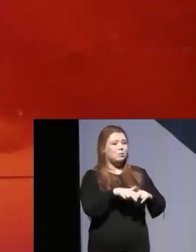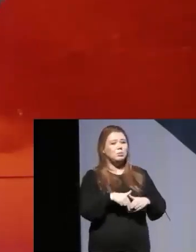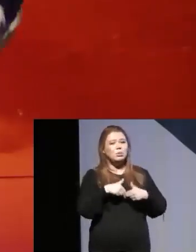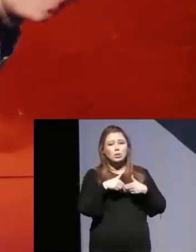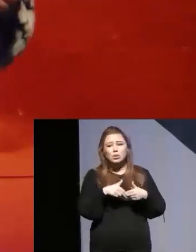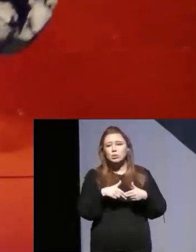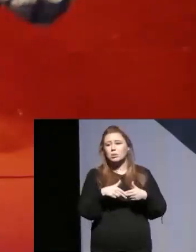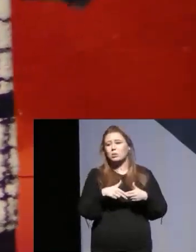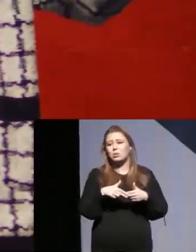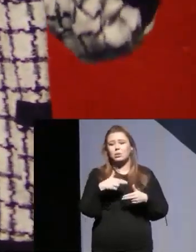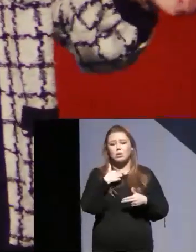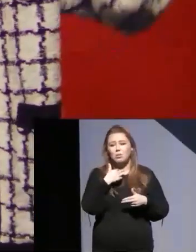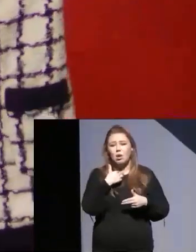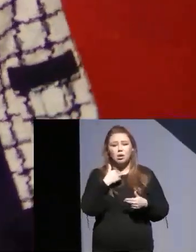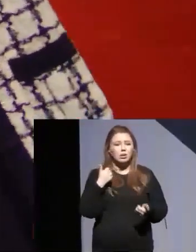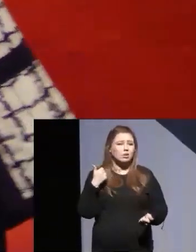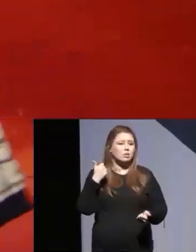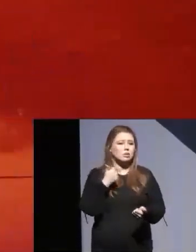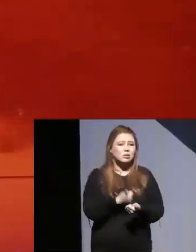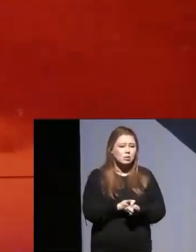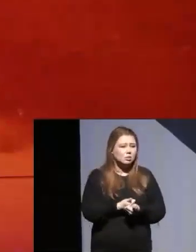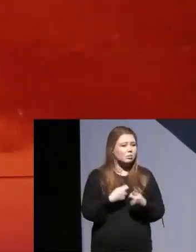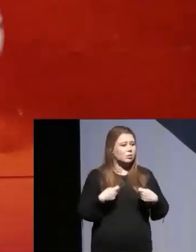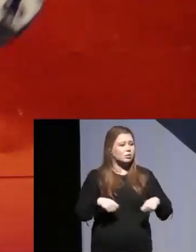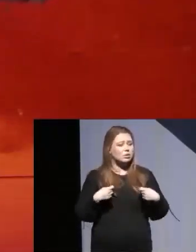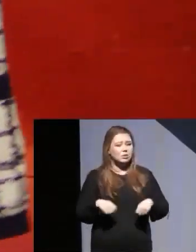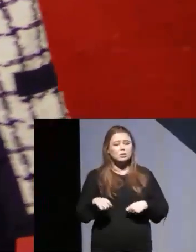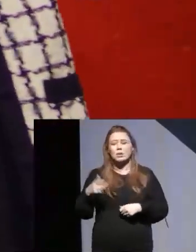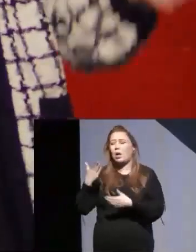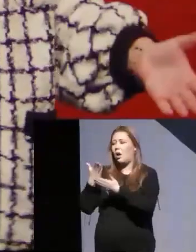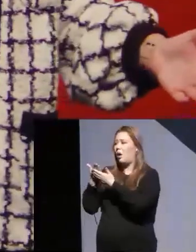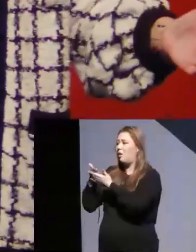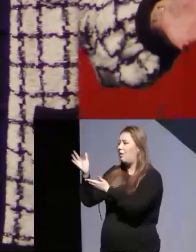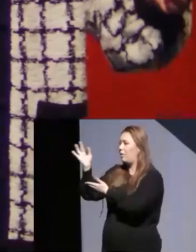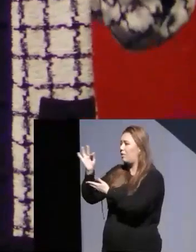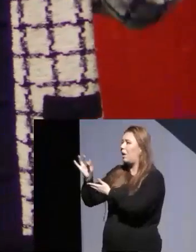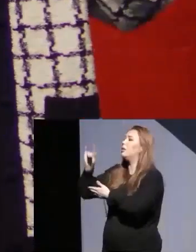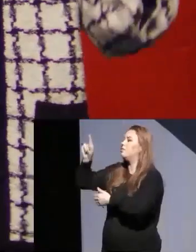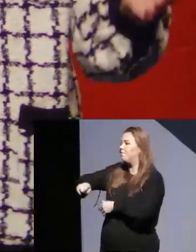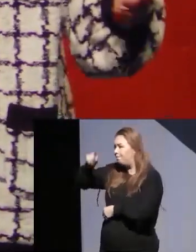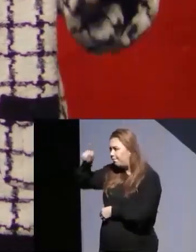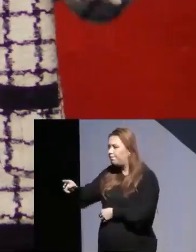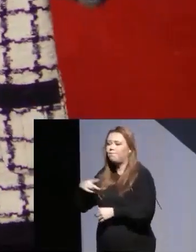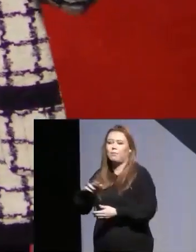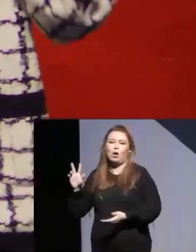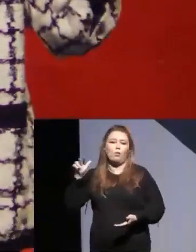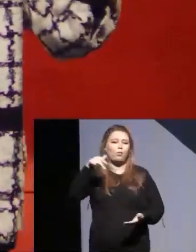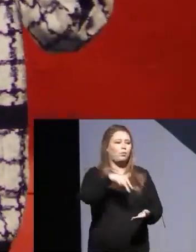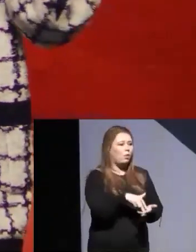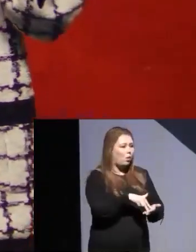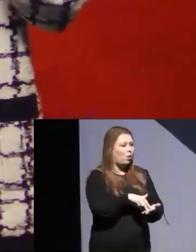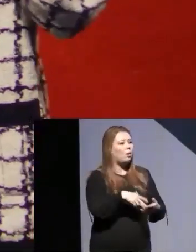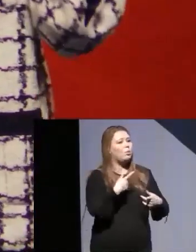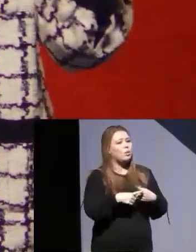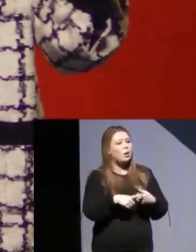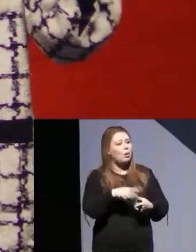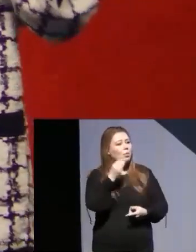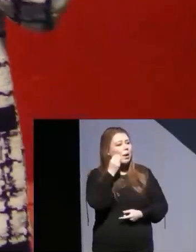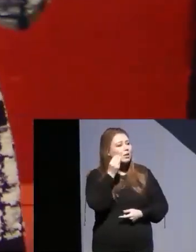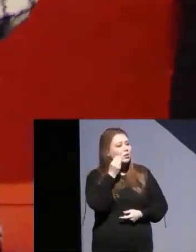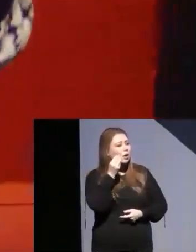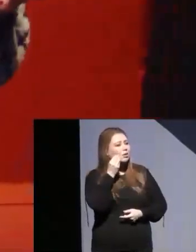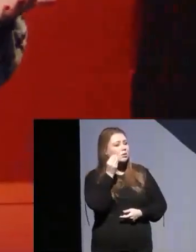estar em cima da hora. Tive que desmarcar a aula na universidade, mas eu vou, porque realmente é uma chance de tentar